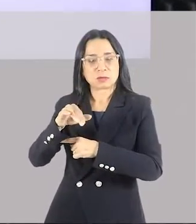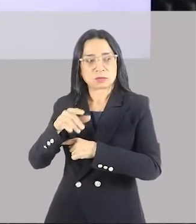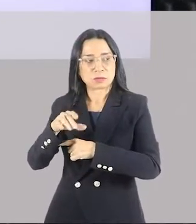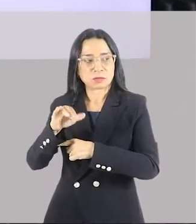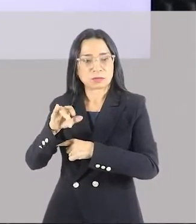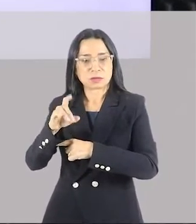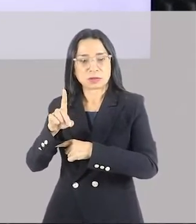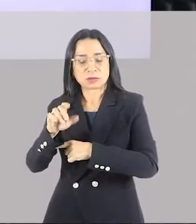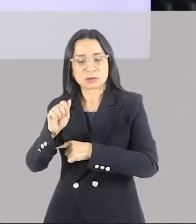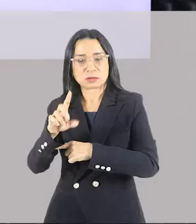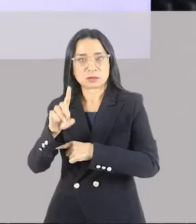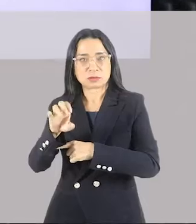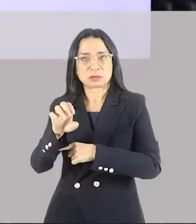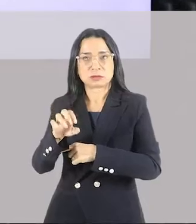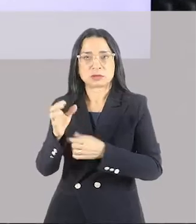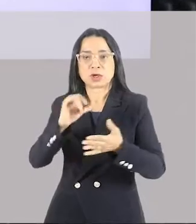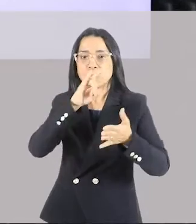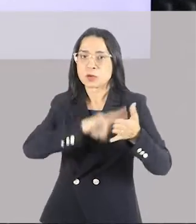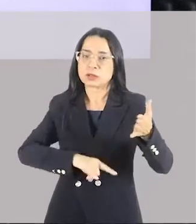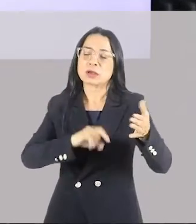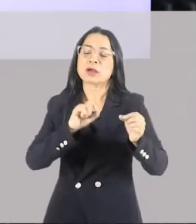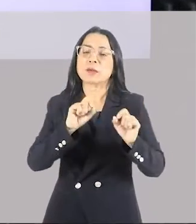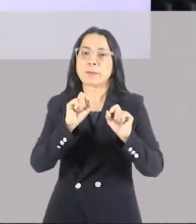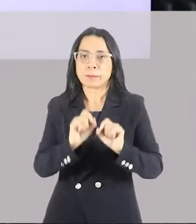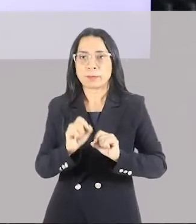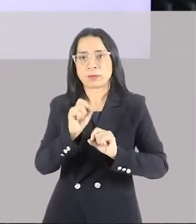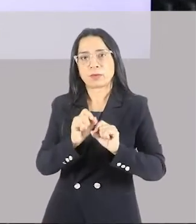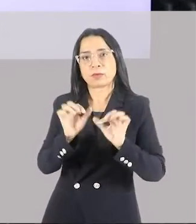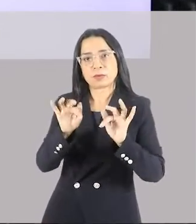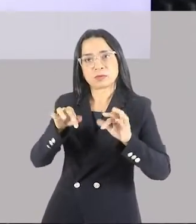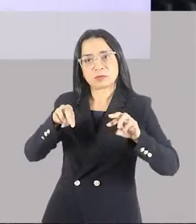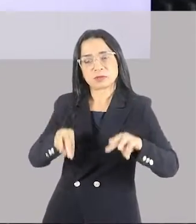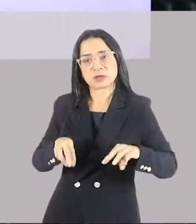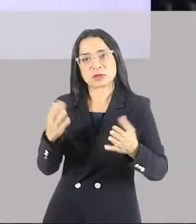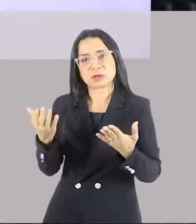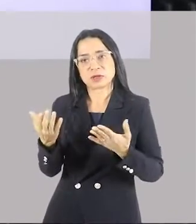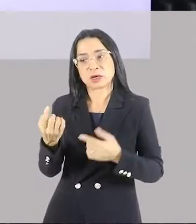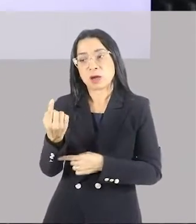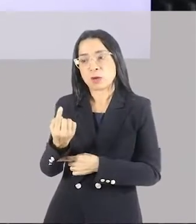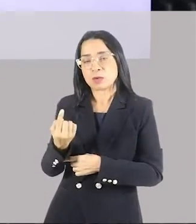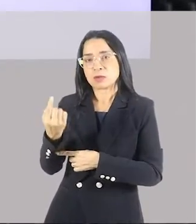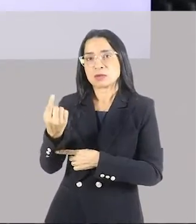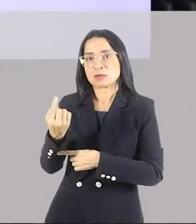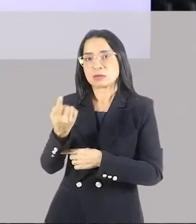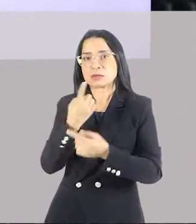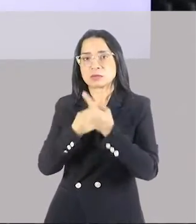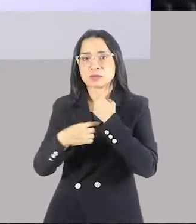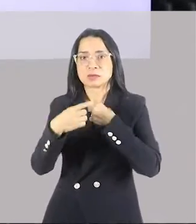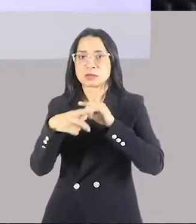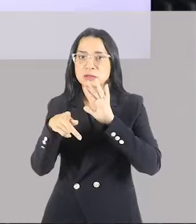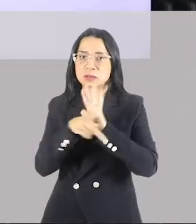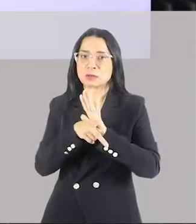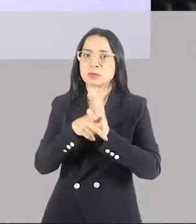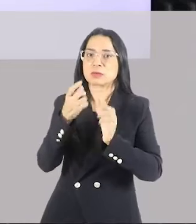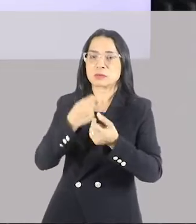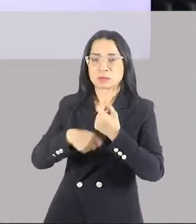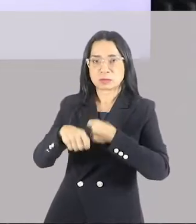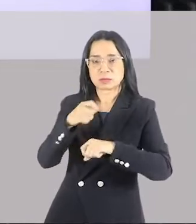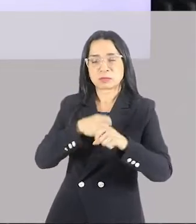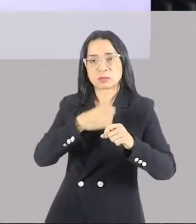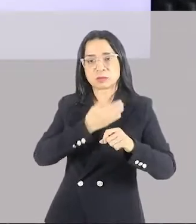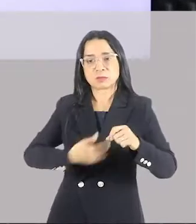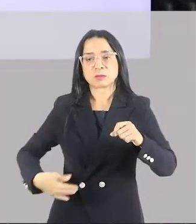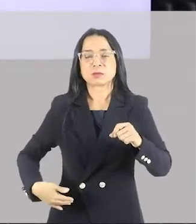ele pode ser extinto unilateralmente pela vontade, por exemplo, da própria administração